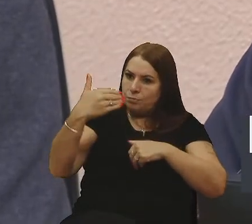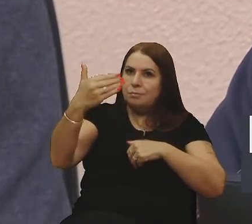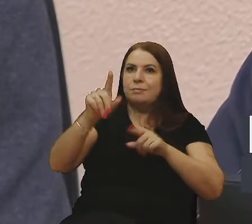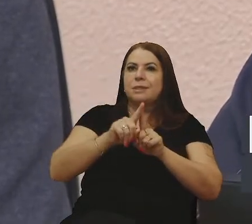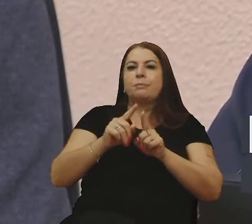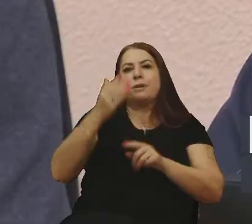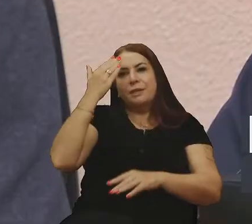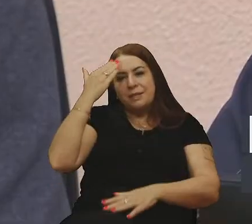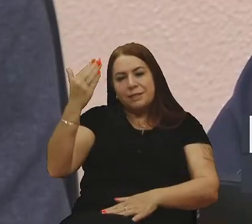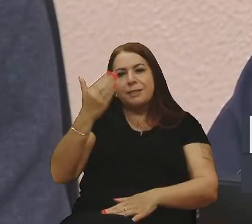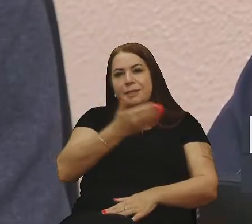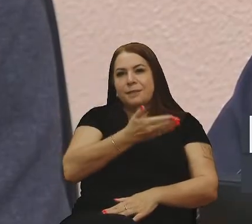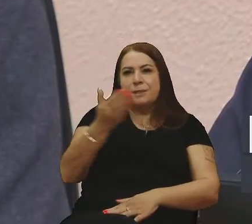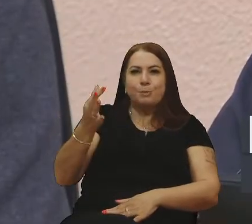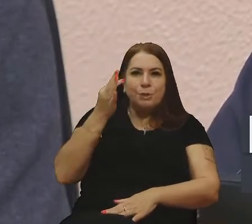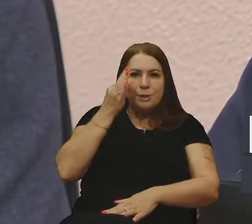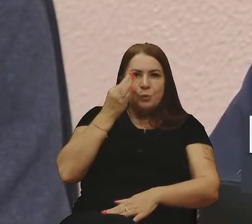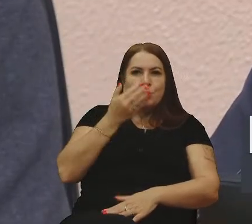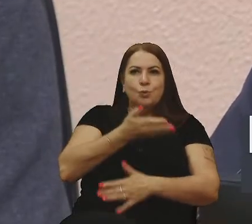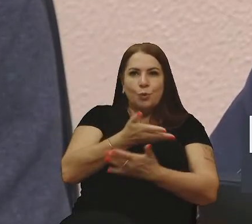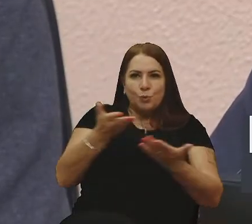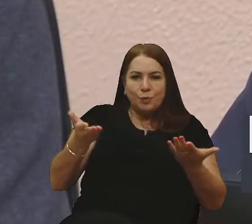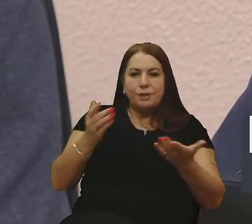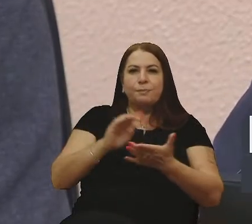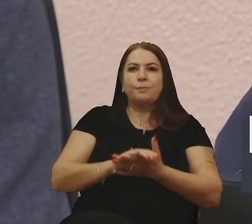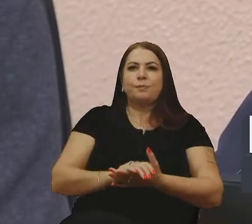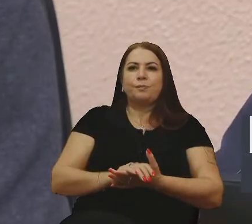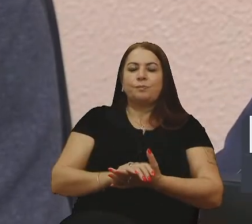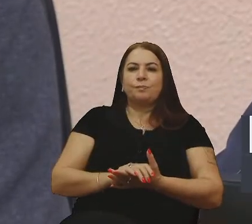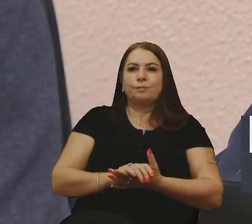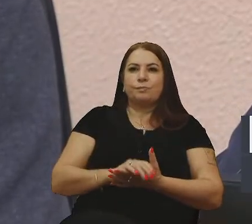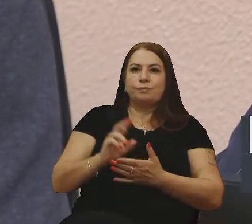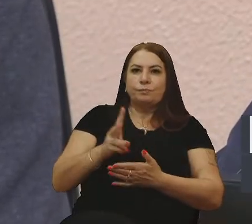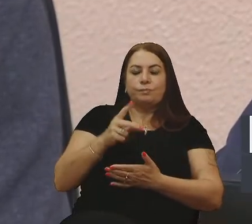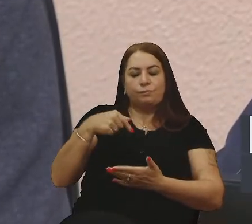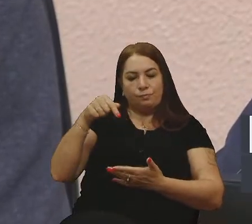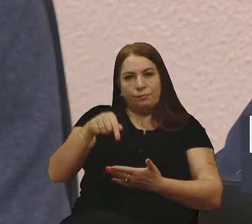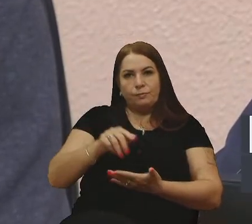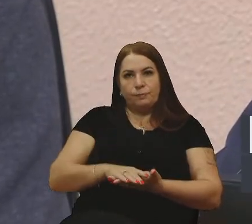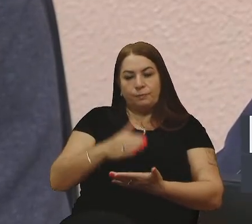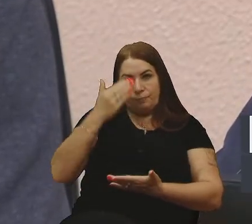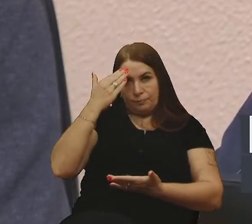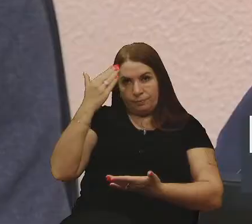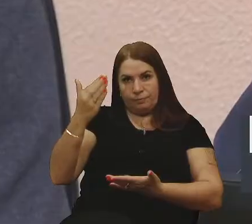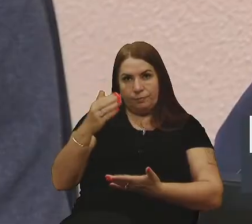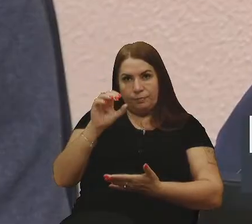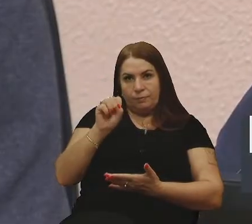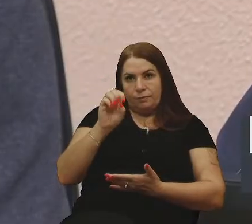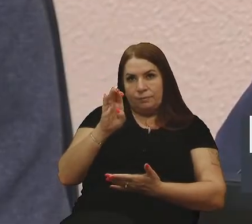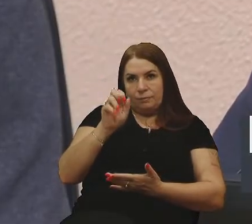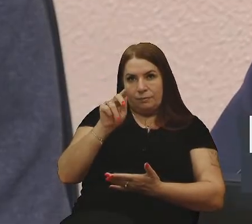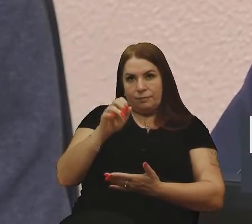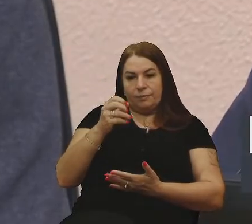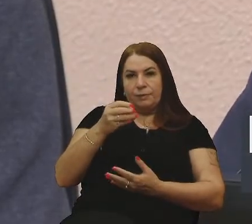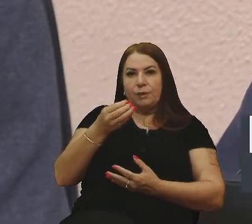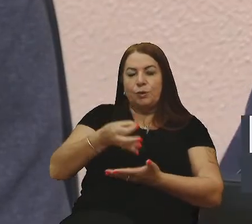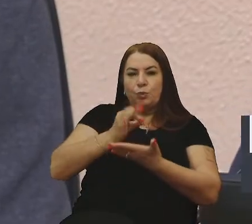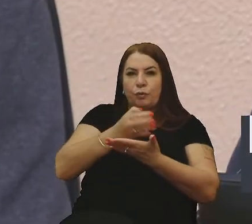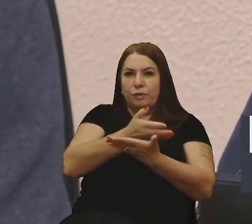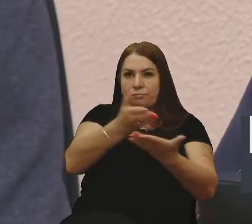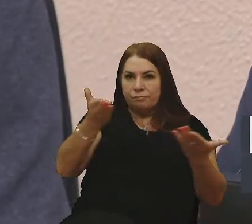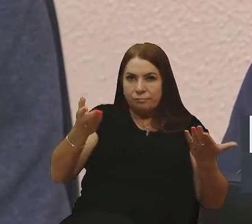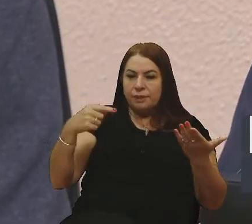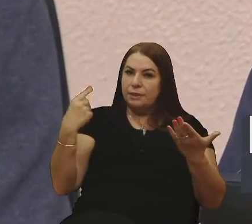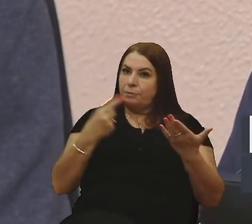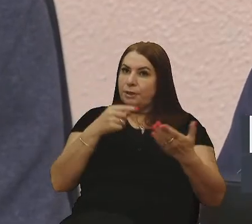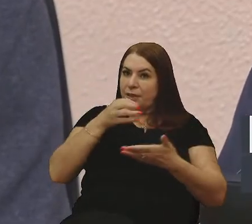quero agradecer enormemente a presença de todos. Nós procuramos, eu quero aqui agradecer ao Sebrae, um COF que nos proporcionou, porque nós